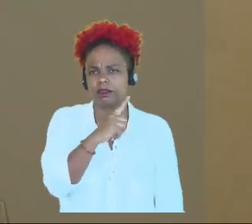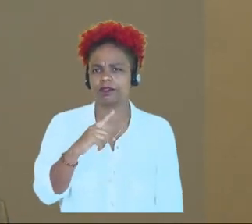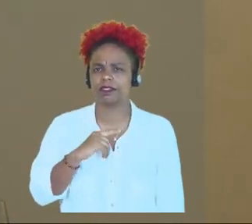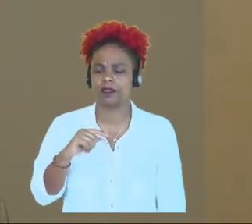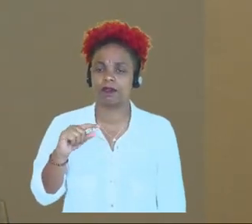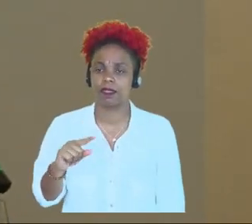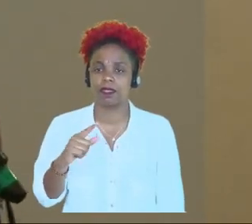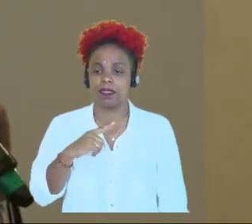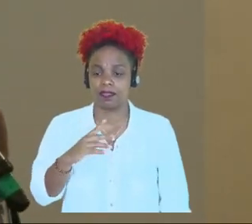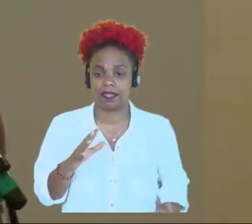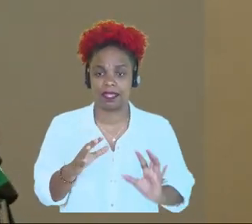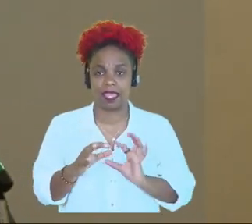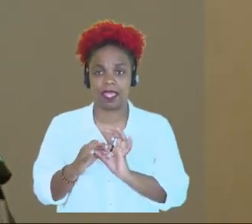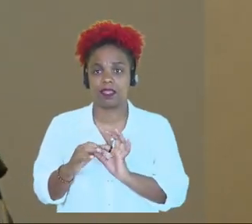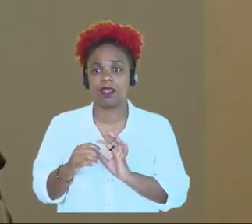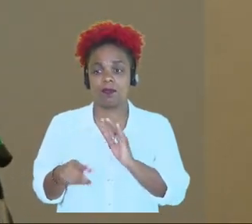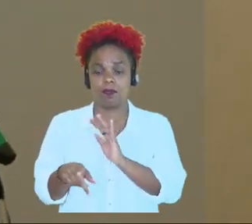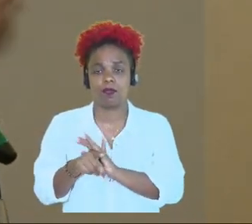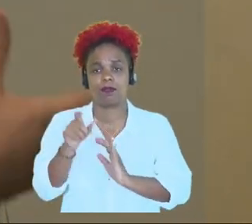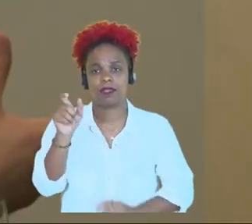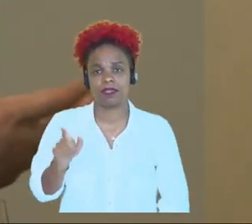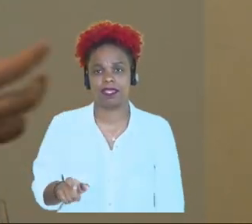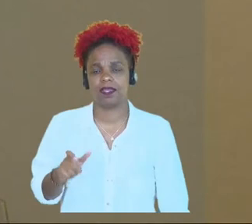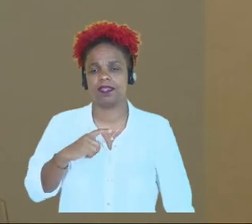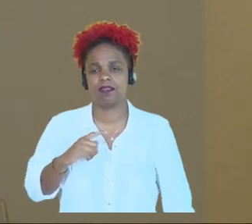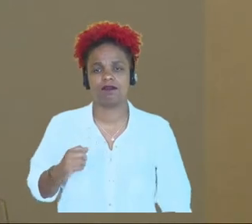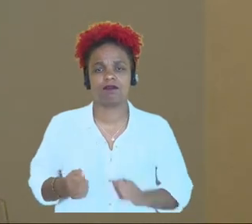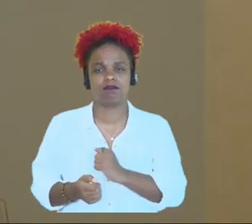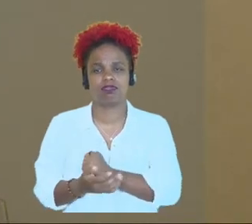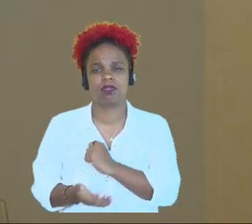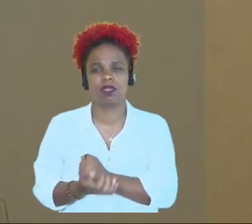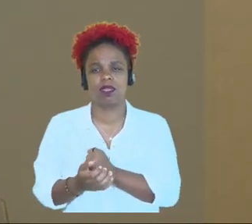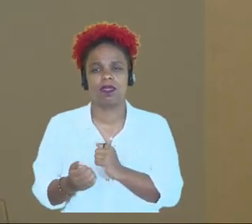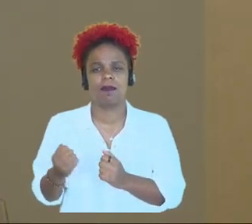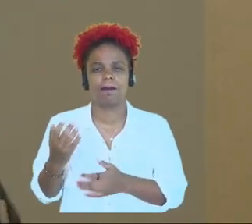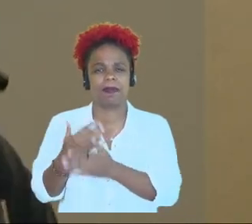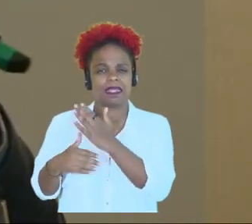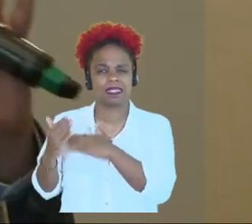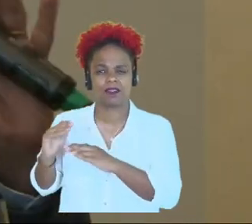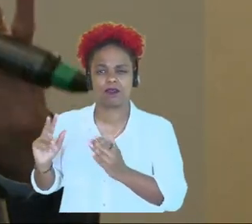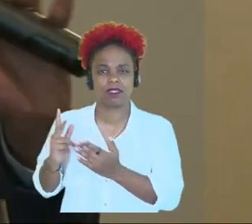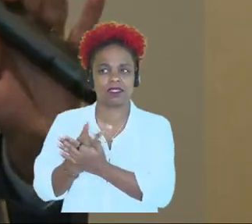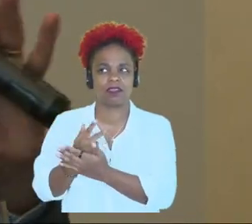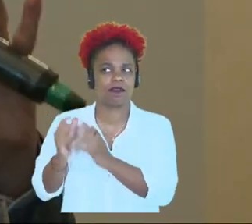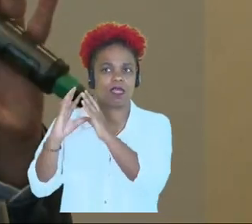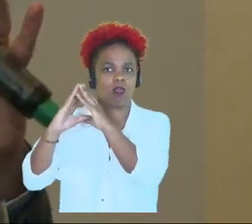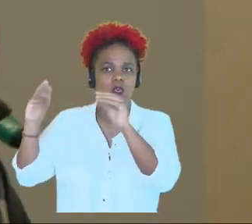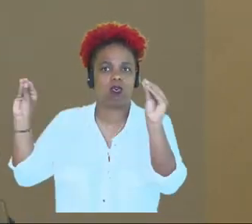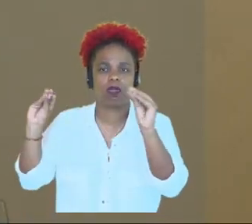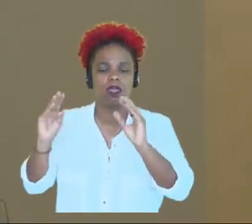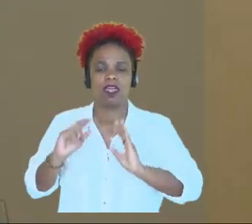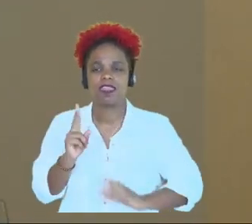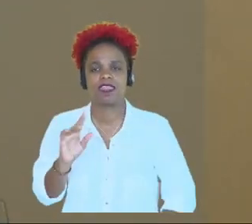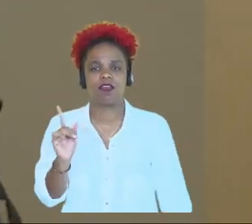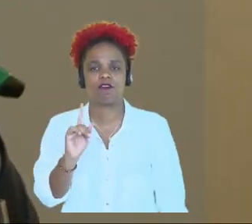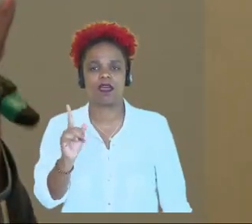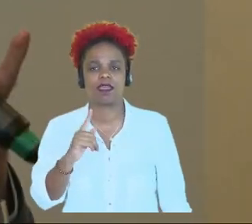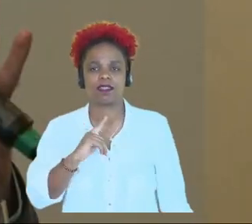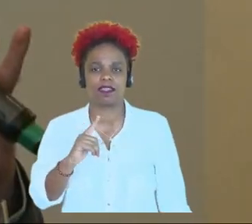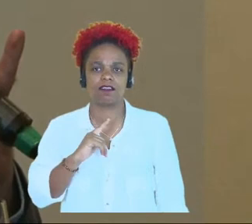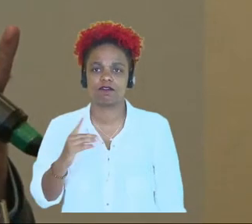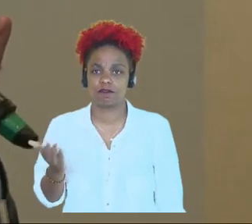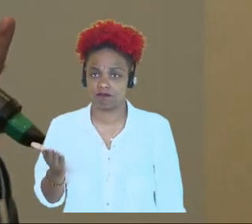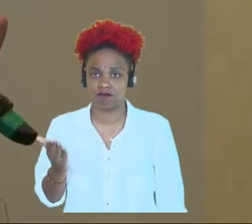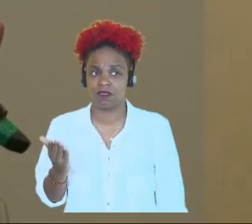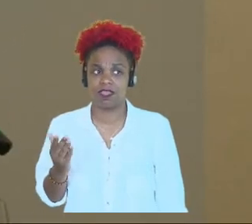sua associação da sua própria imagem a escândalos de corrupção do passado, que não vão embora, quer dizer, não há o que se